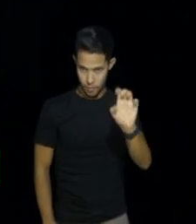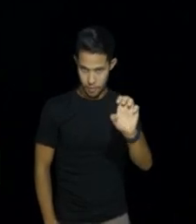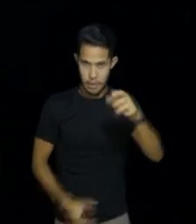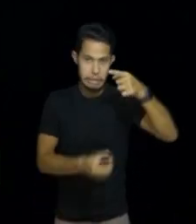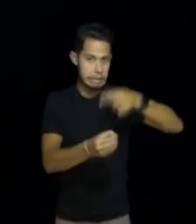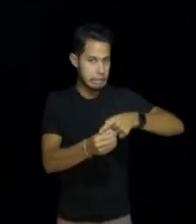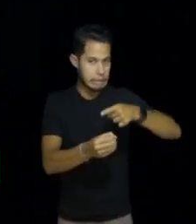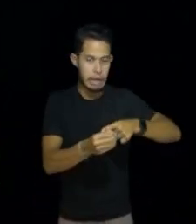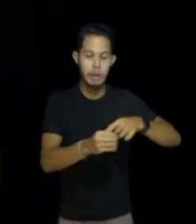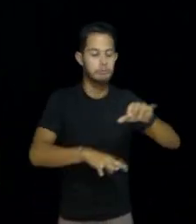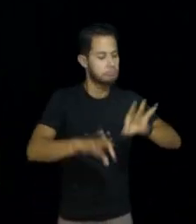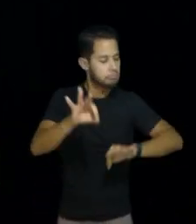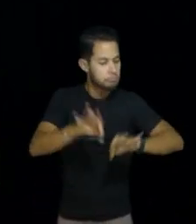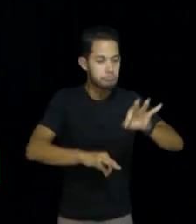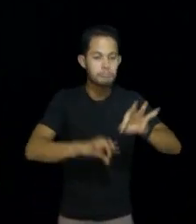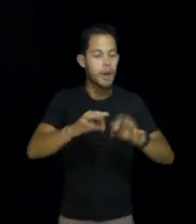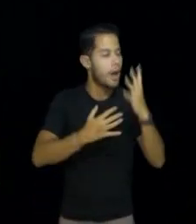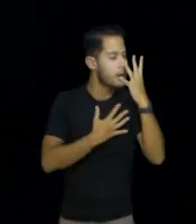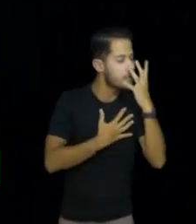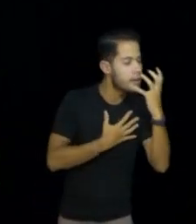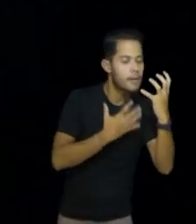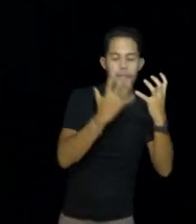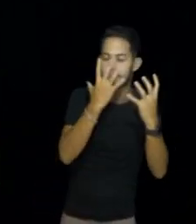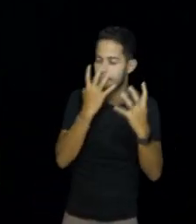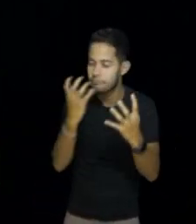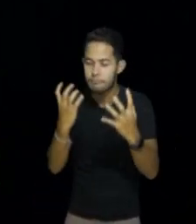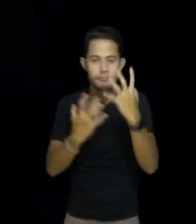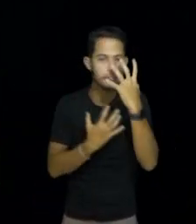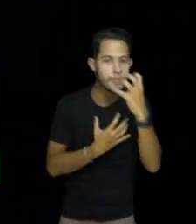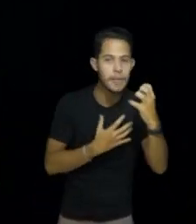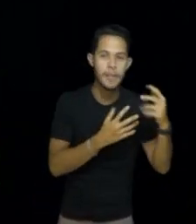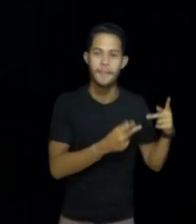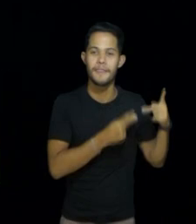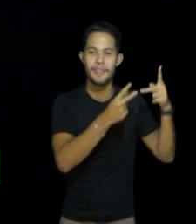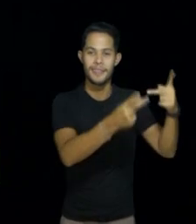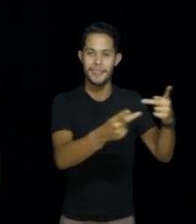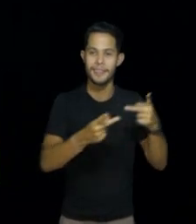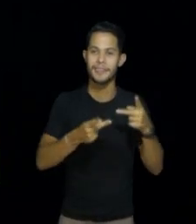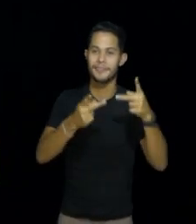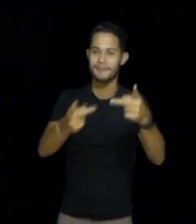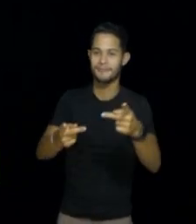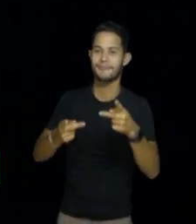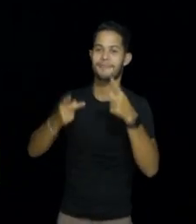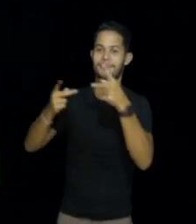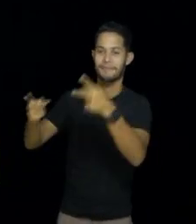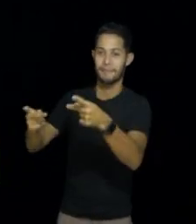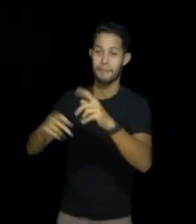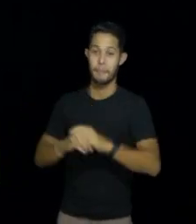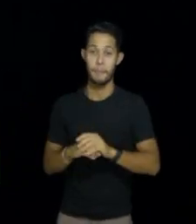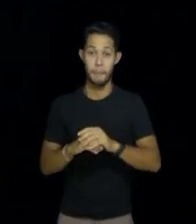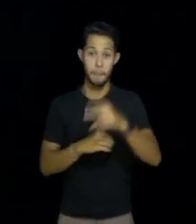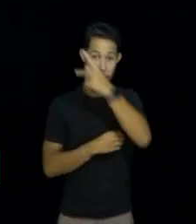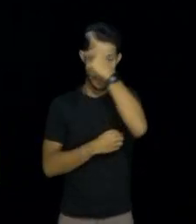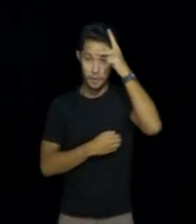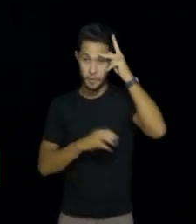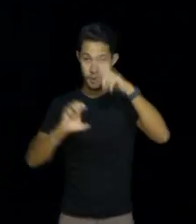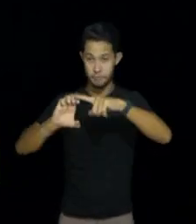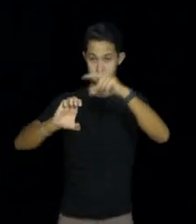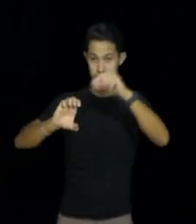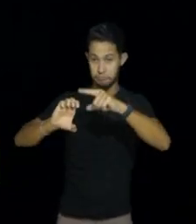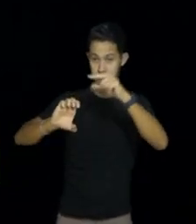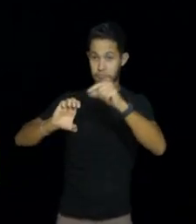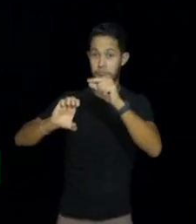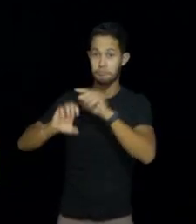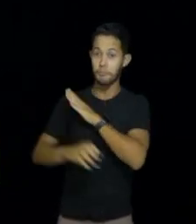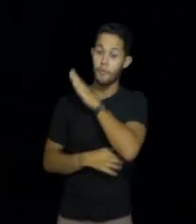de visitantes. Isso foi gerando um círculo virtuoso. Mais empreendedores foram apostando no destino e